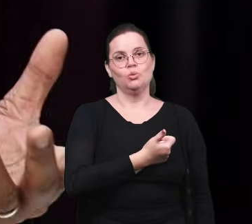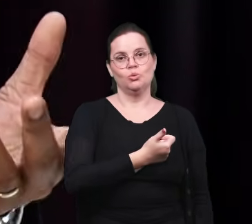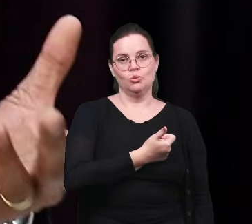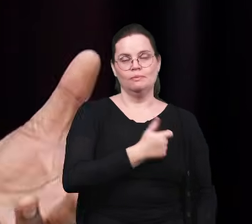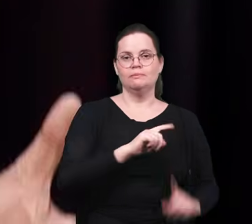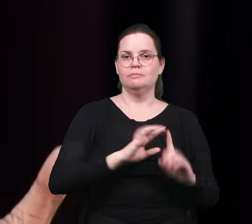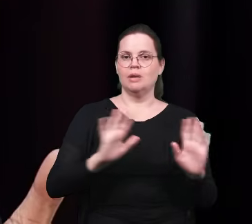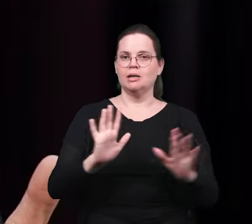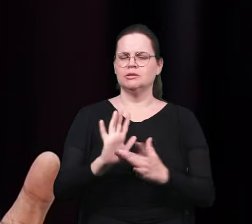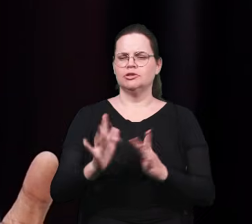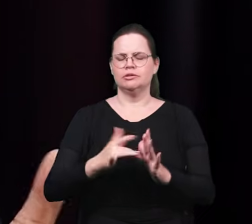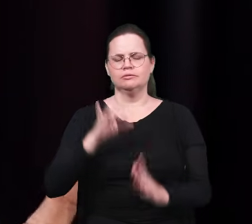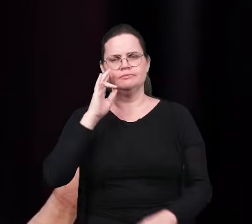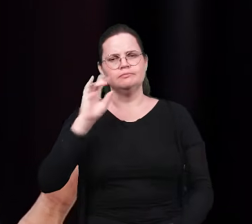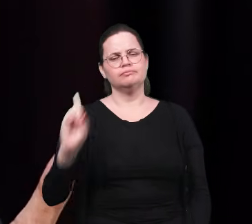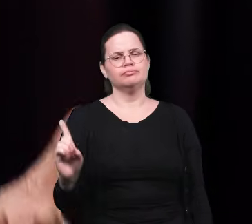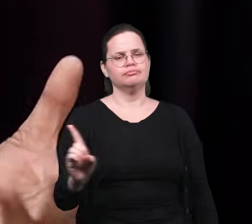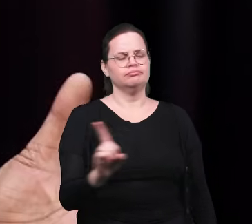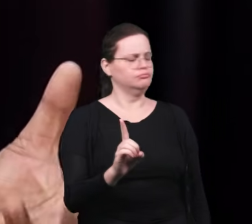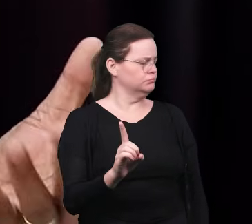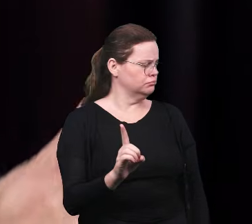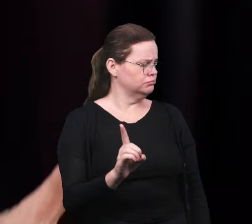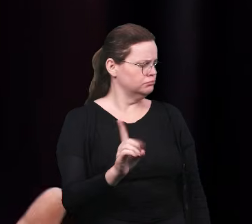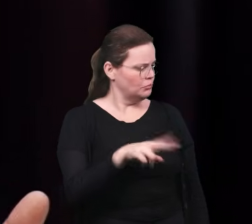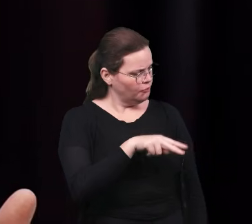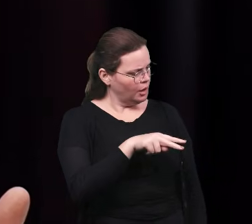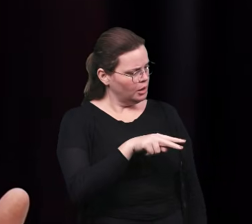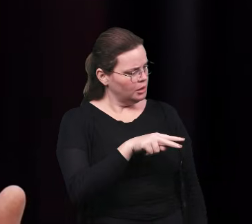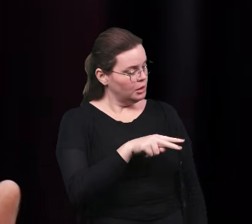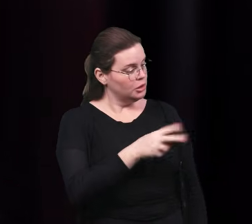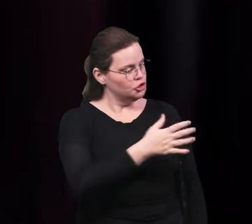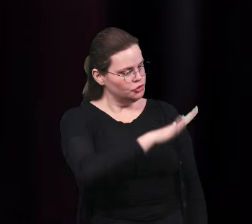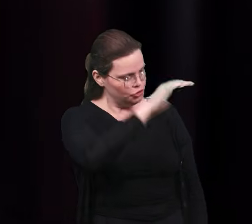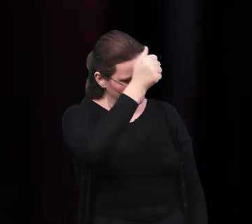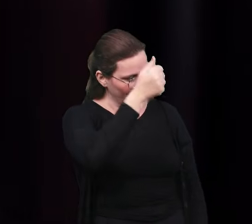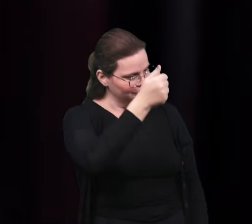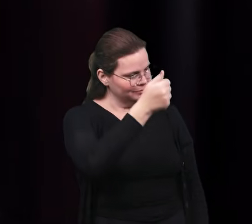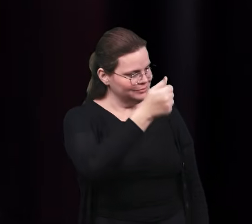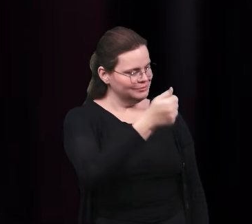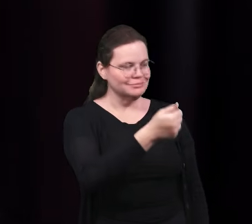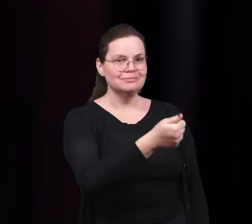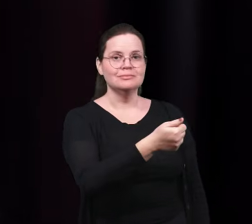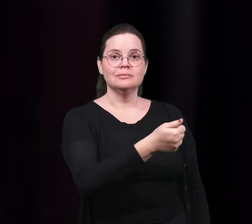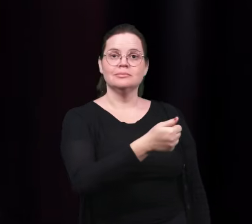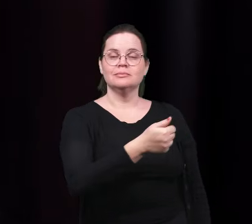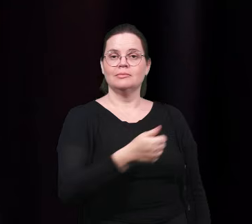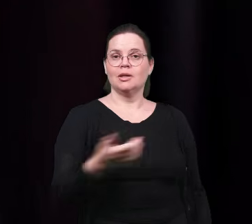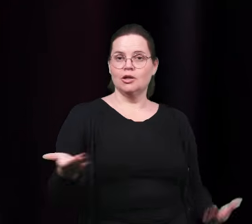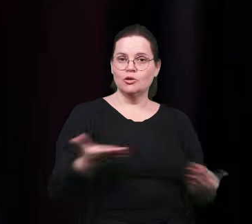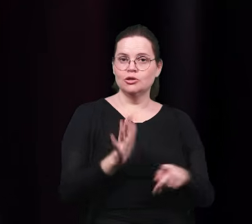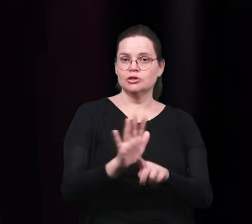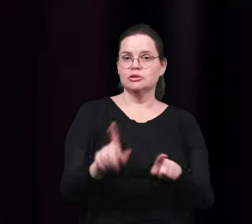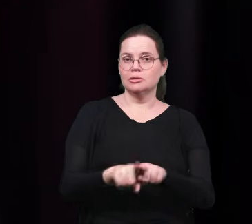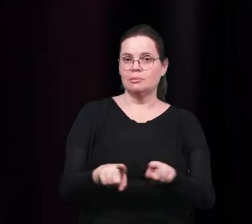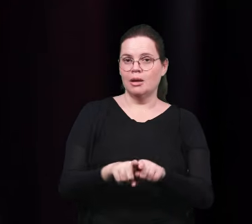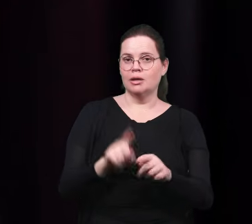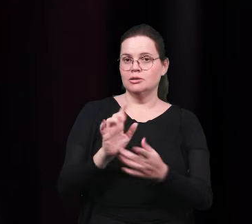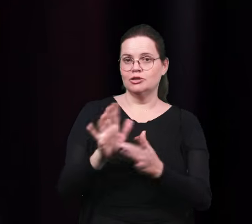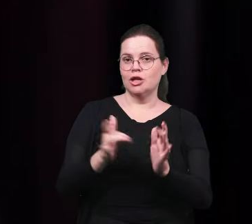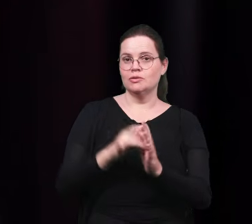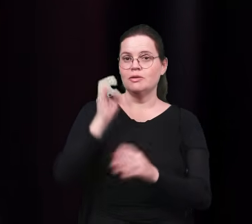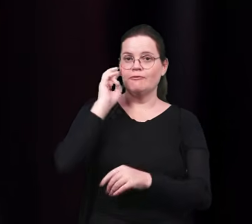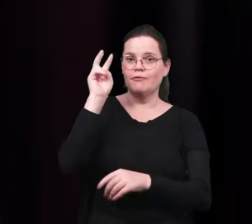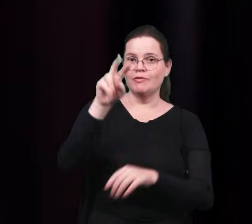Jesus vê nele, né? E o vê e o chama, né? E Jesus faz isso hoje ainda. Ele não